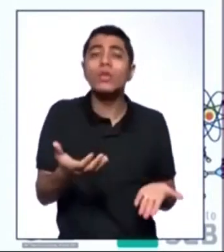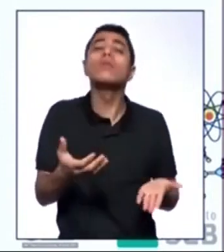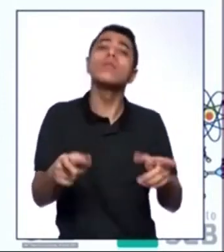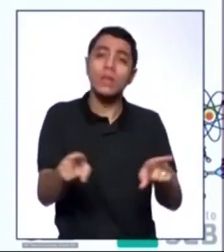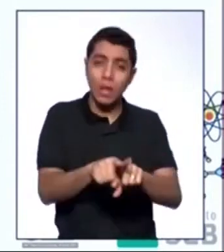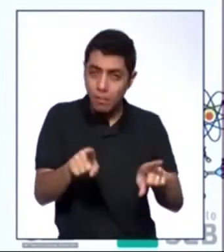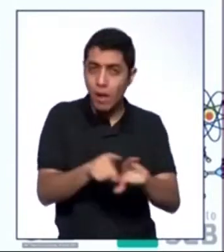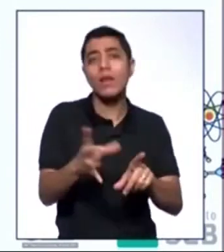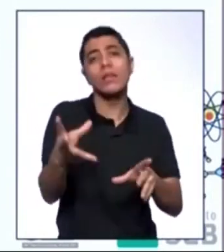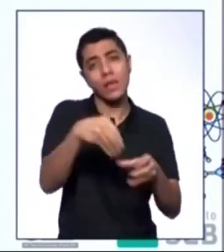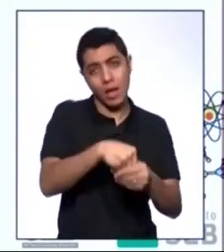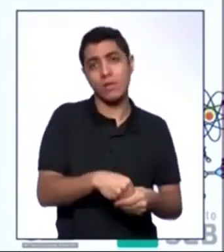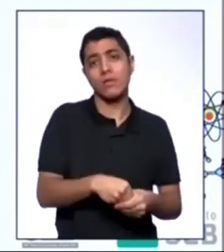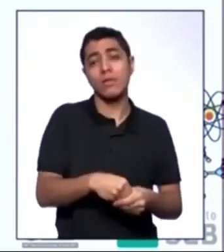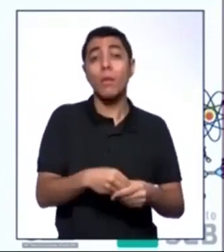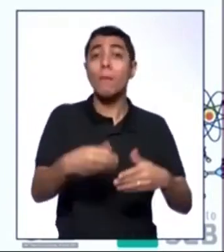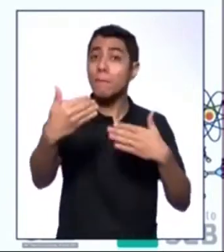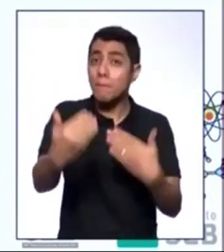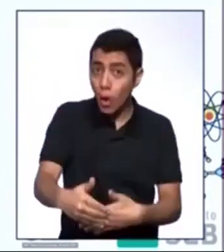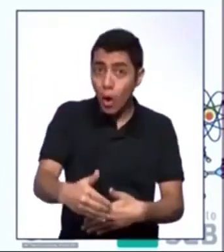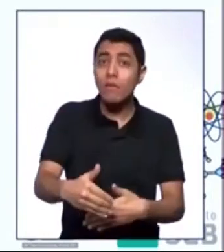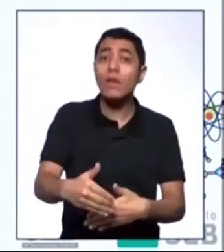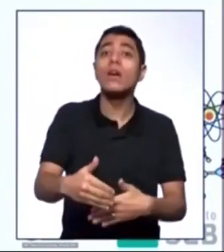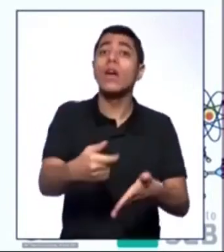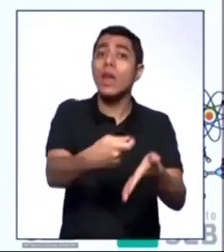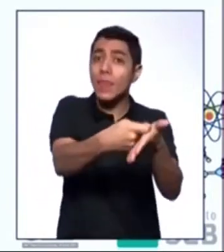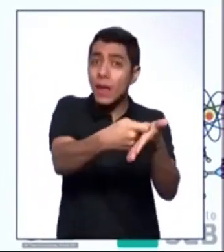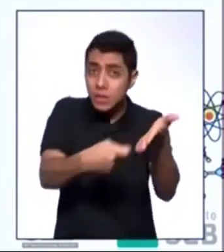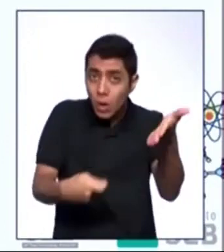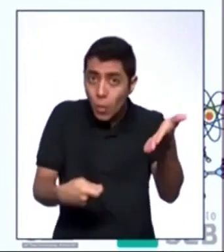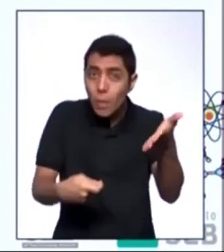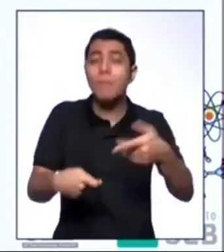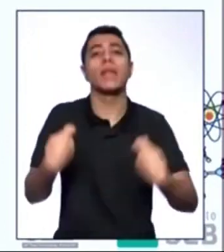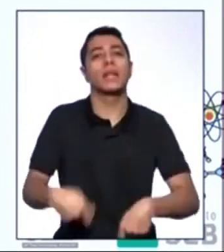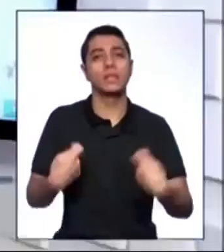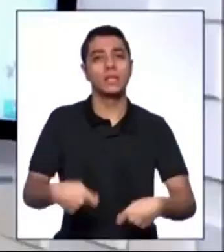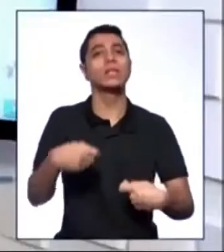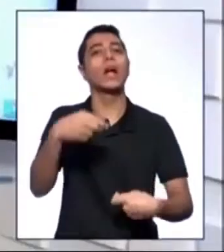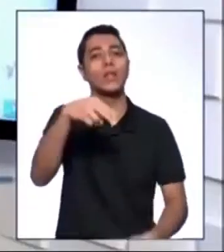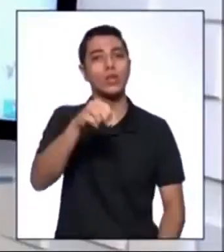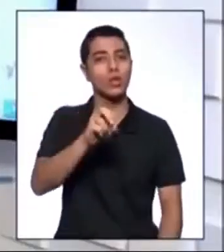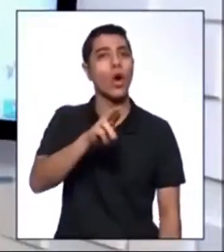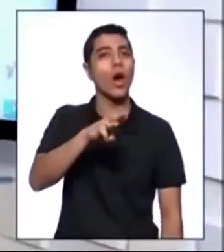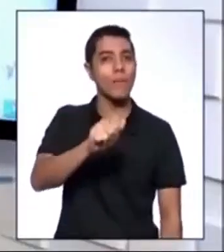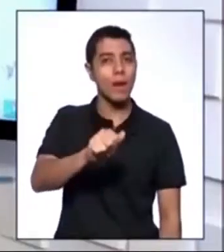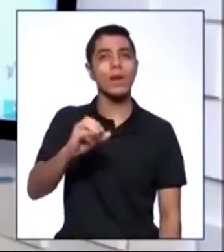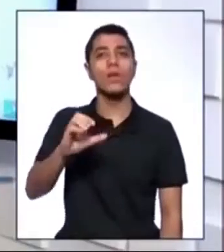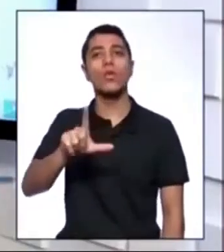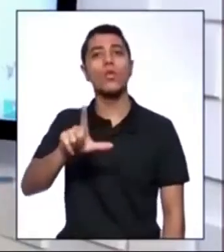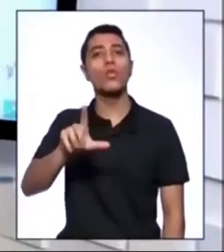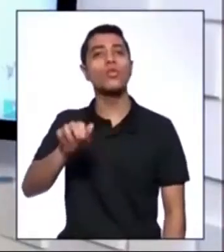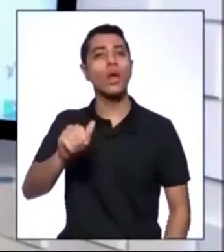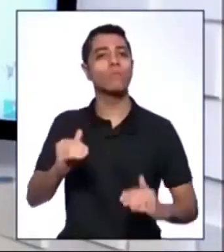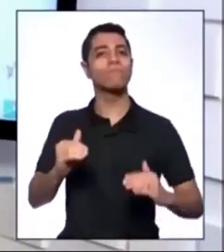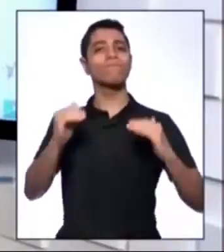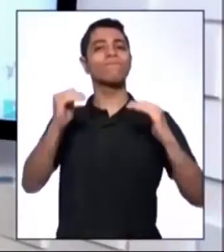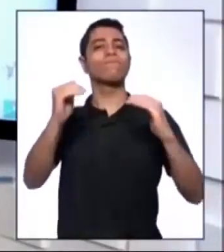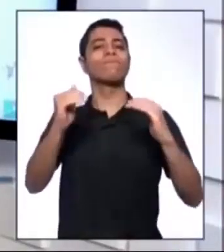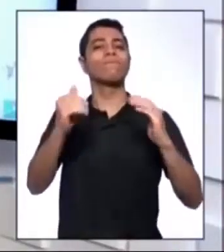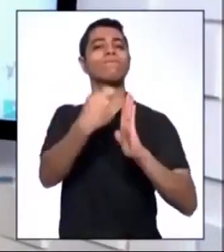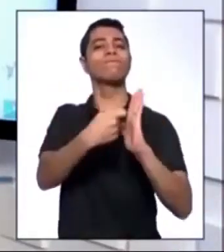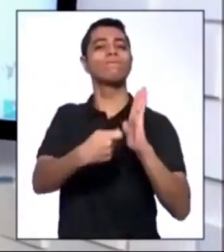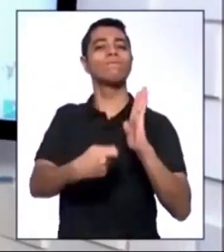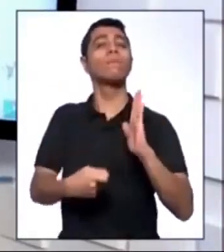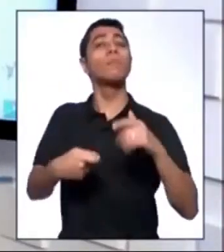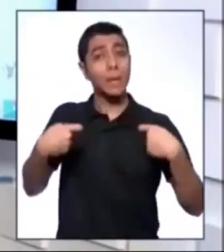que você usa para redação. Eu vou dizer uma coisa a vocês, acredite, um dia você vai comprar alguma coisa em seu nome.